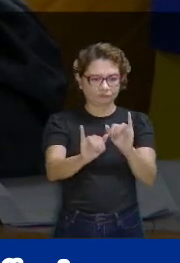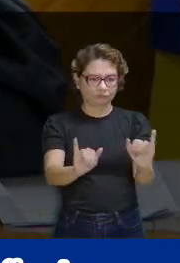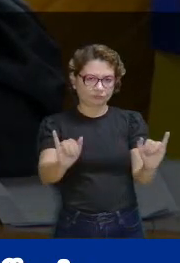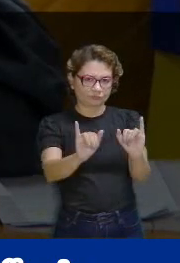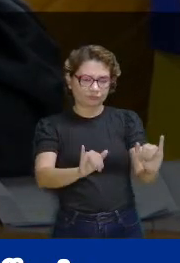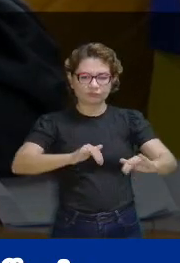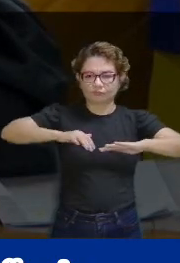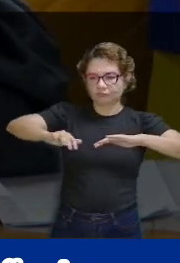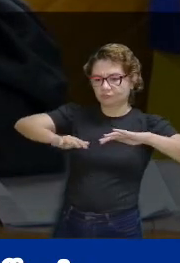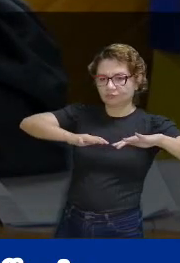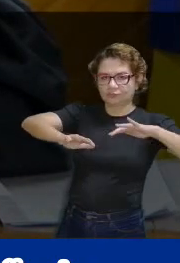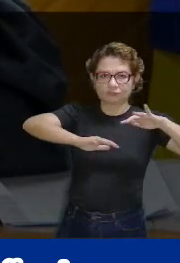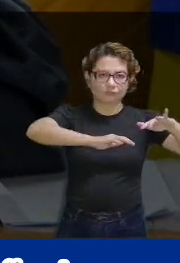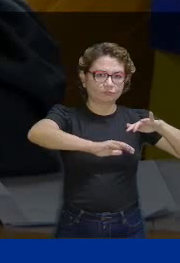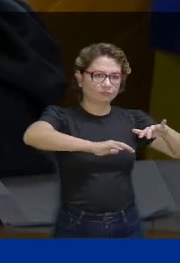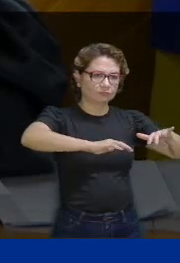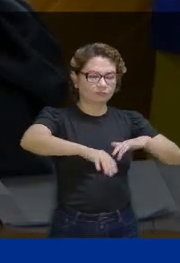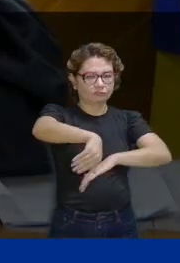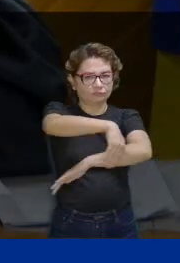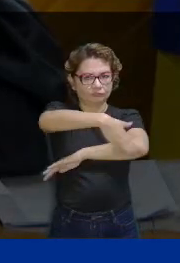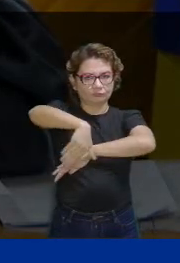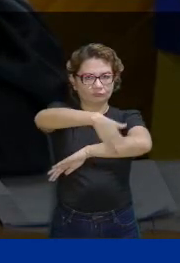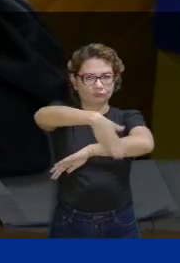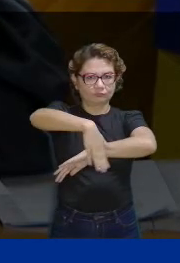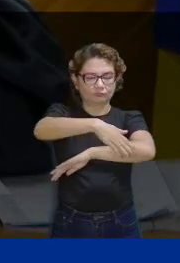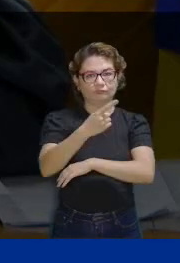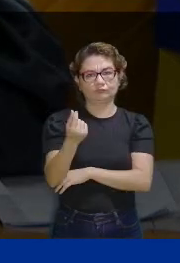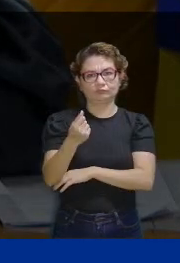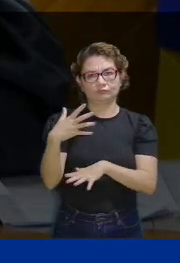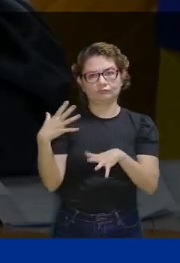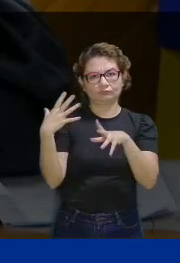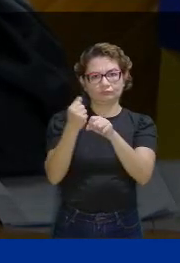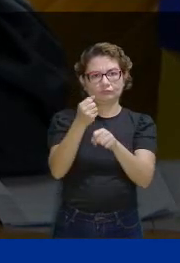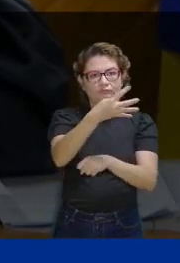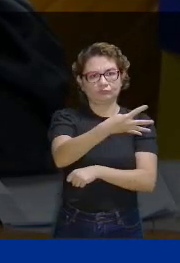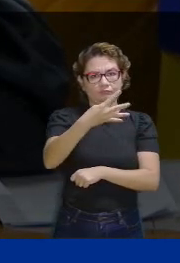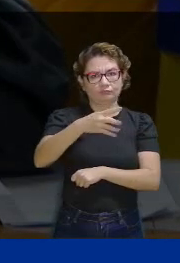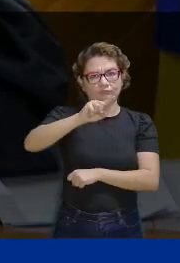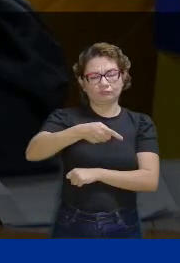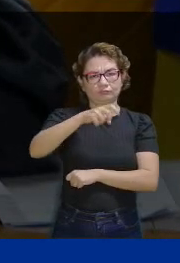e mobilização de rua, cujo valor total foi de R$